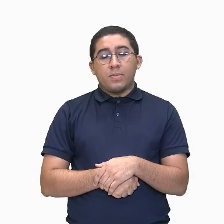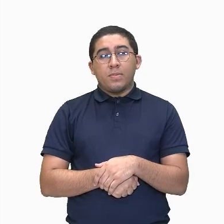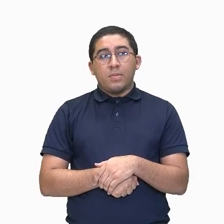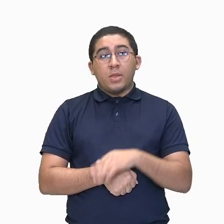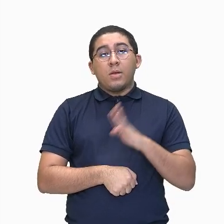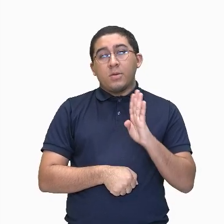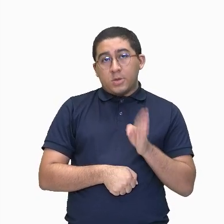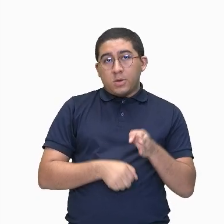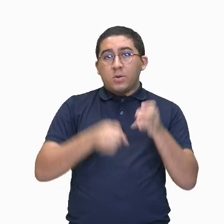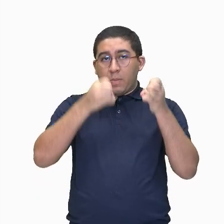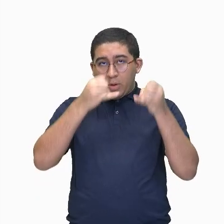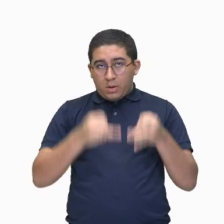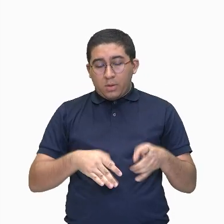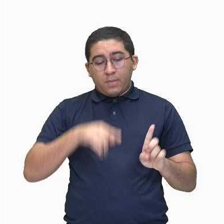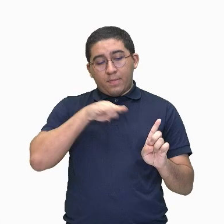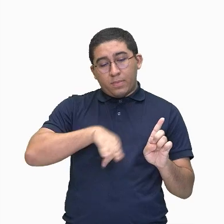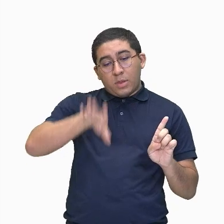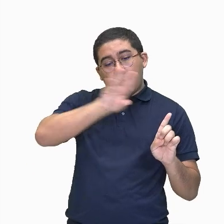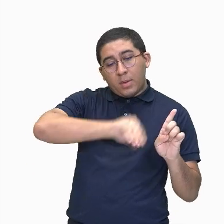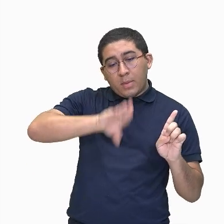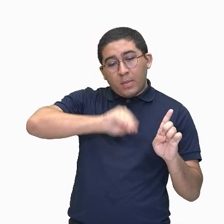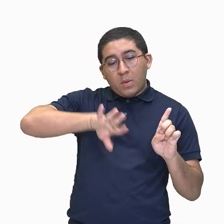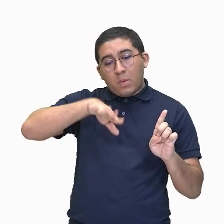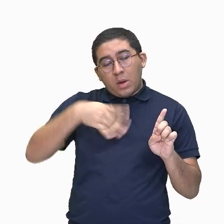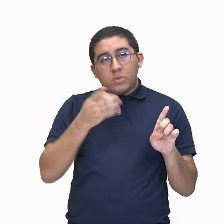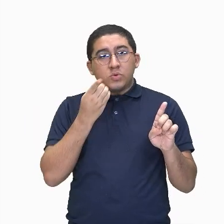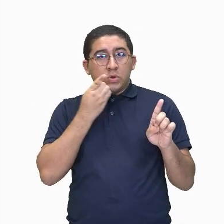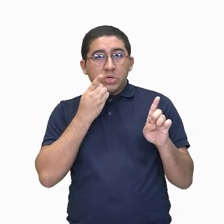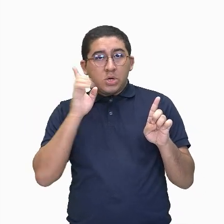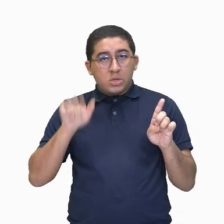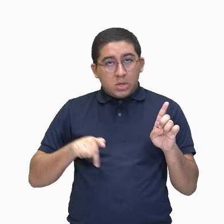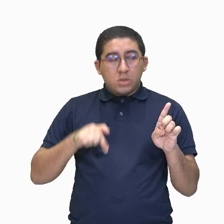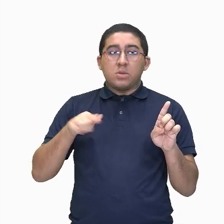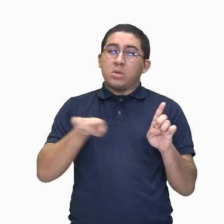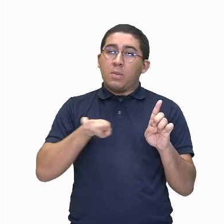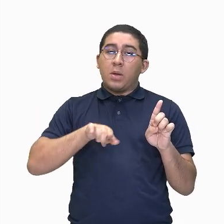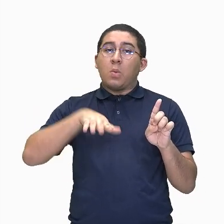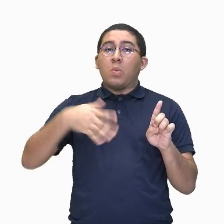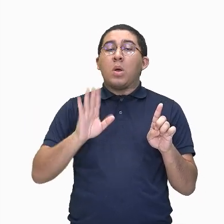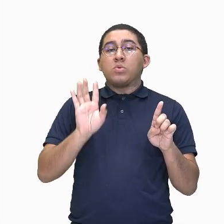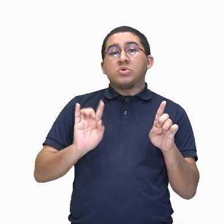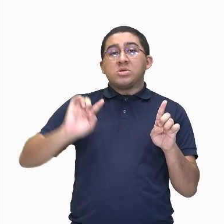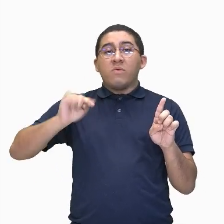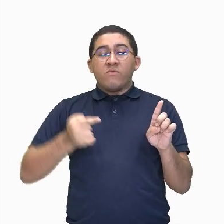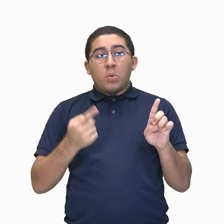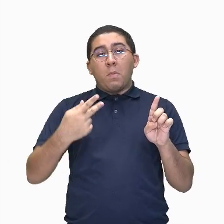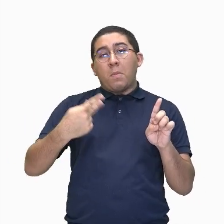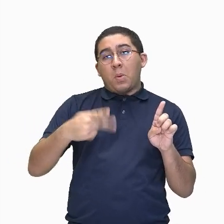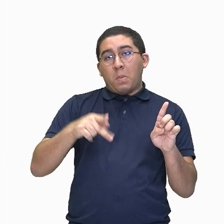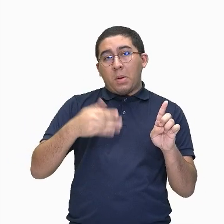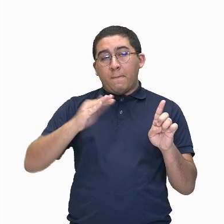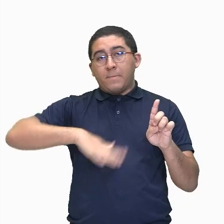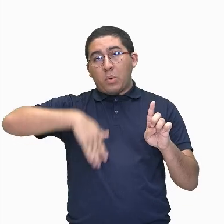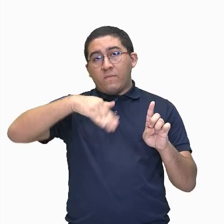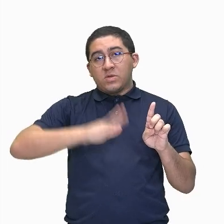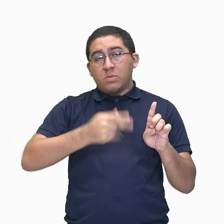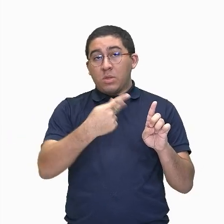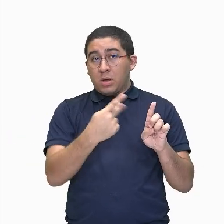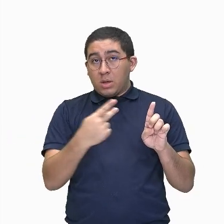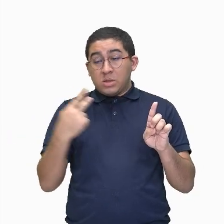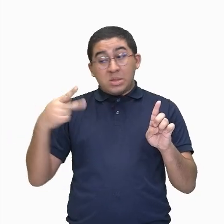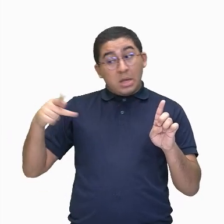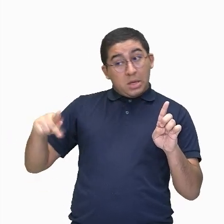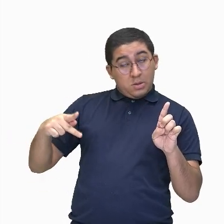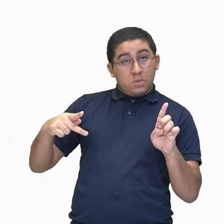dele, né, e quais são os desafios que ele enfrenta nesse dia a dia, né, da sua profissão. E aí ele